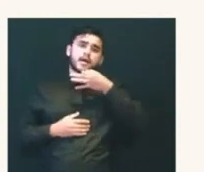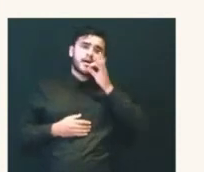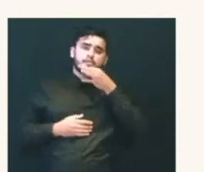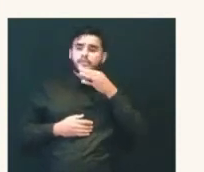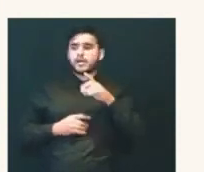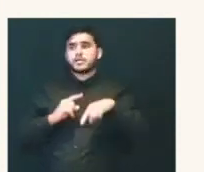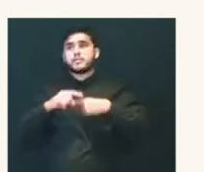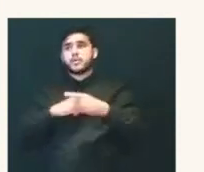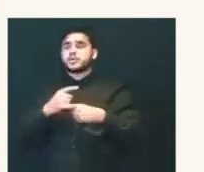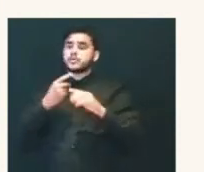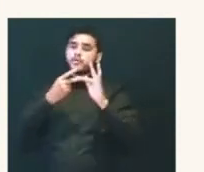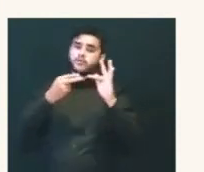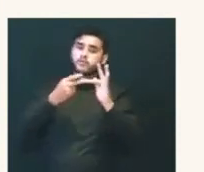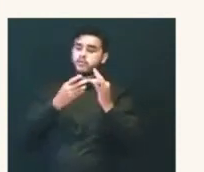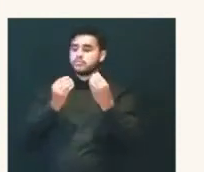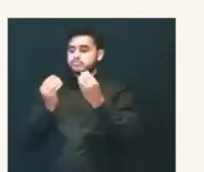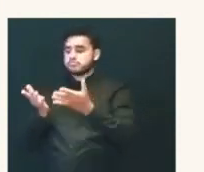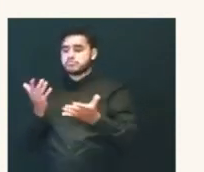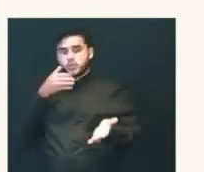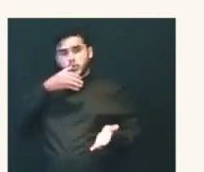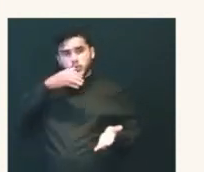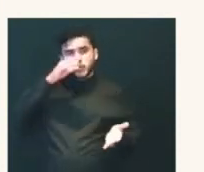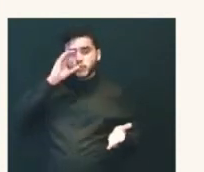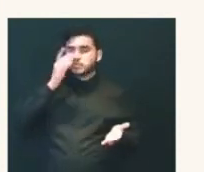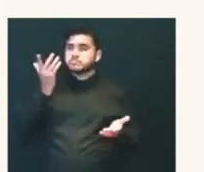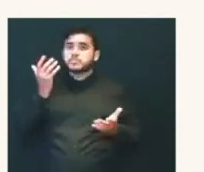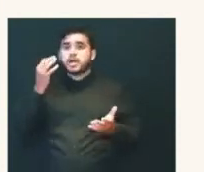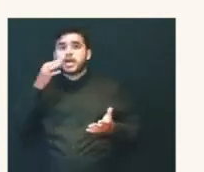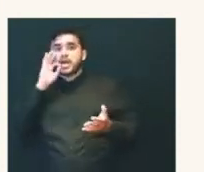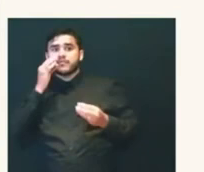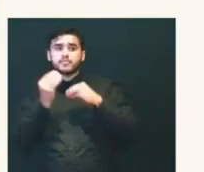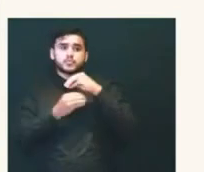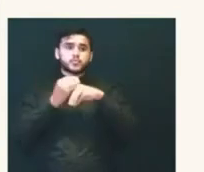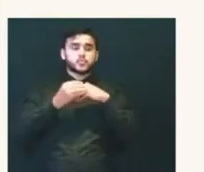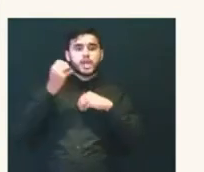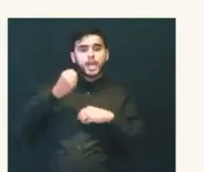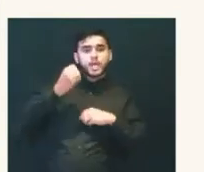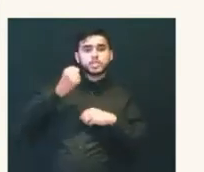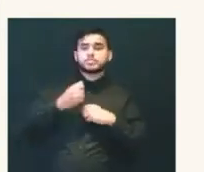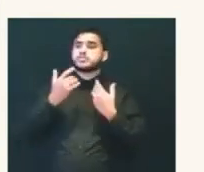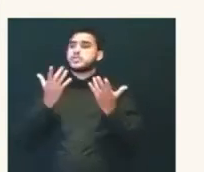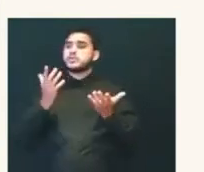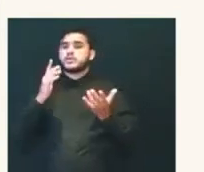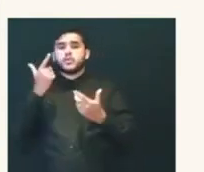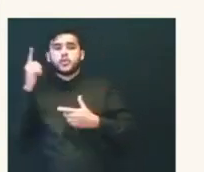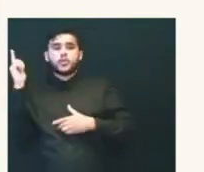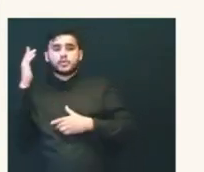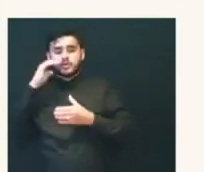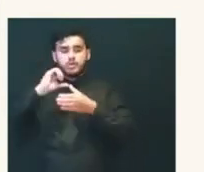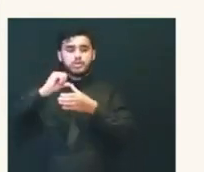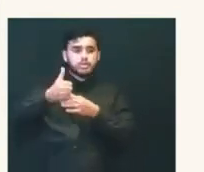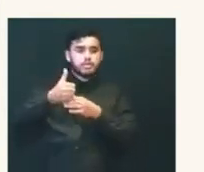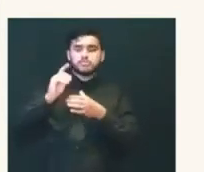uma fruta, eu vou variando uma bebida, um dia é café com leite, outro dia é uma vitamina, outro dia é um iogurte. Então,